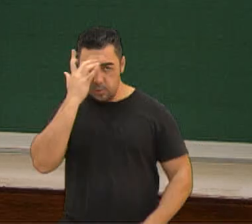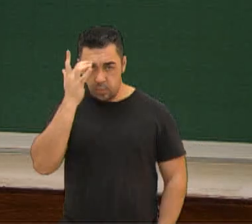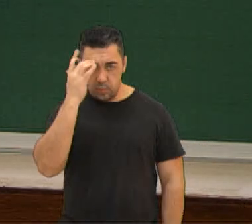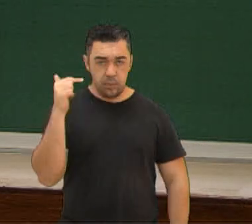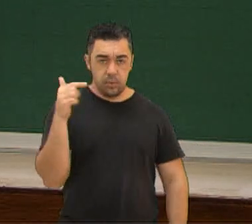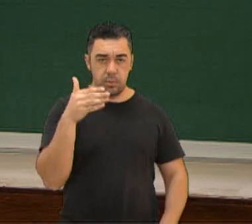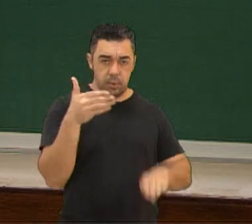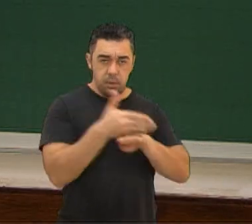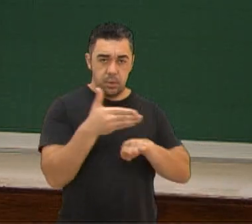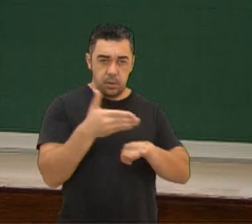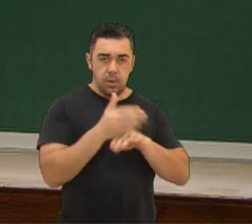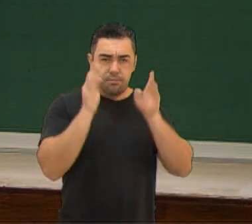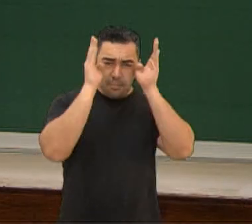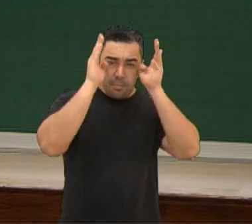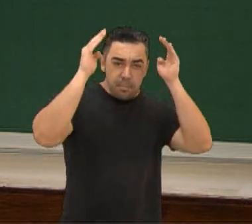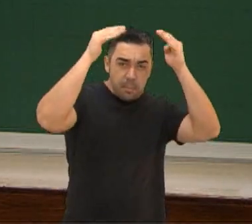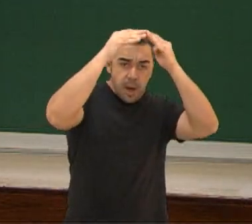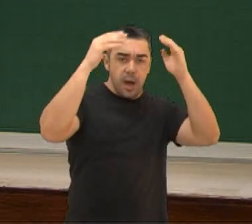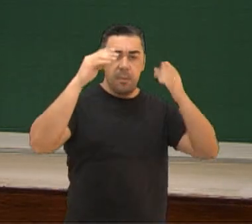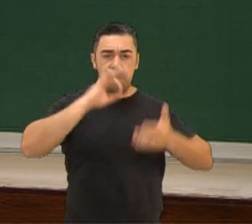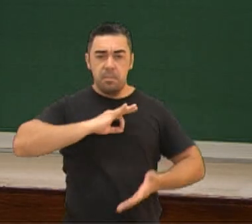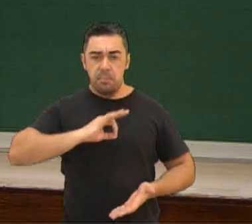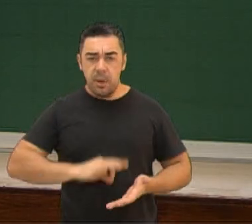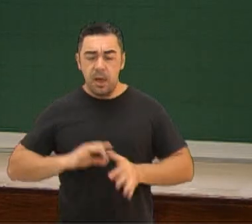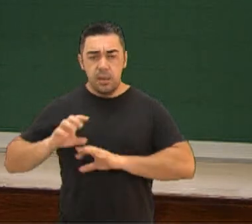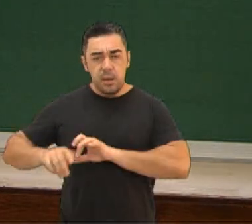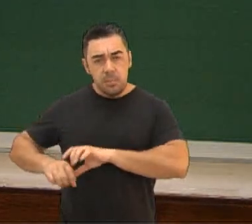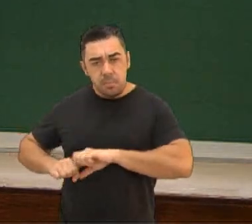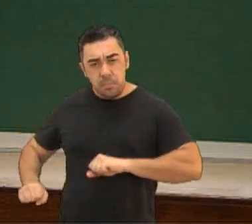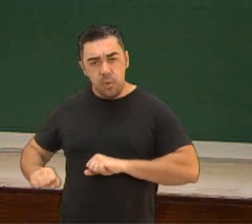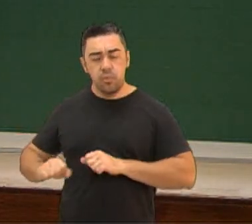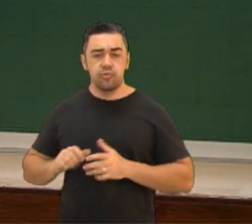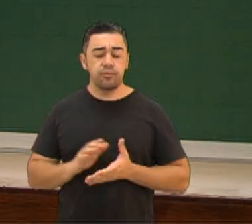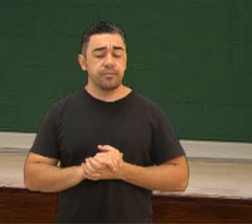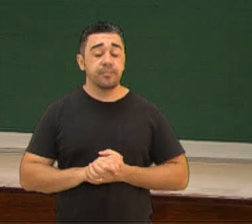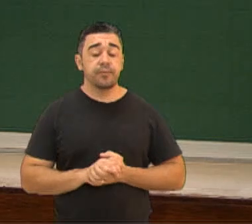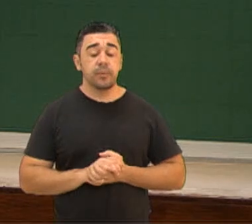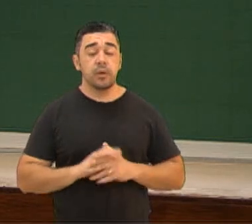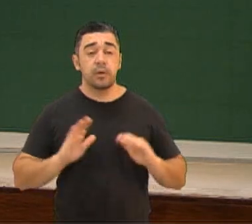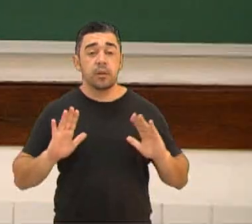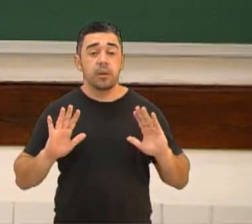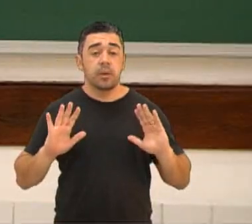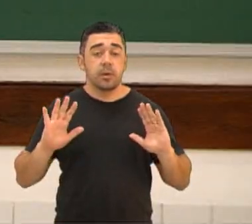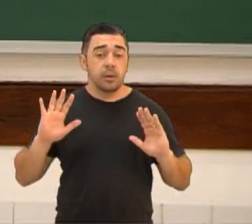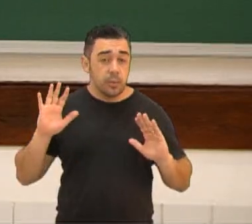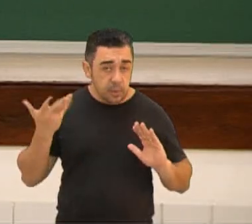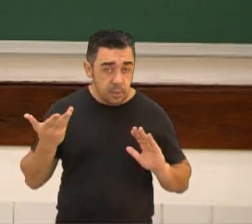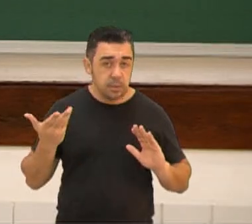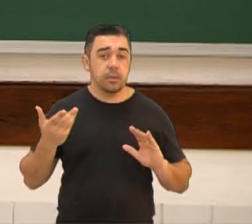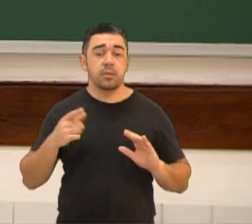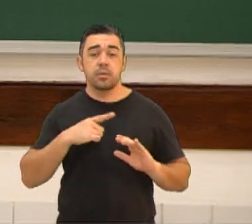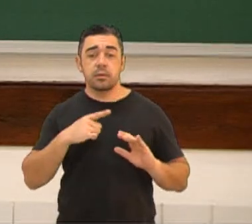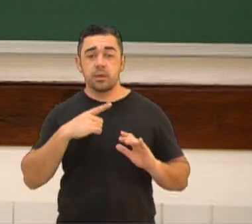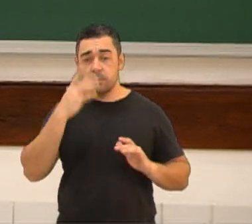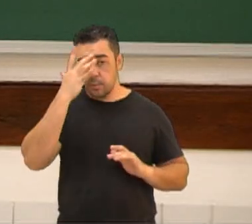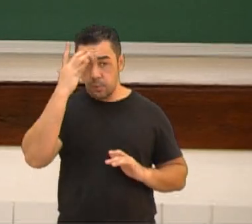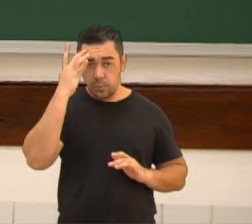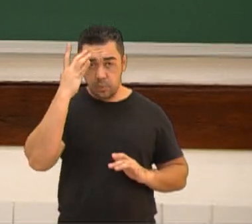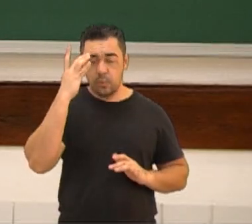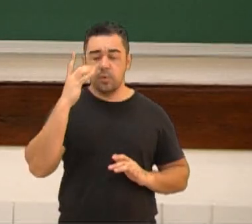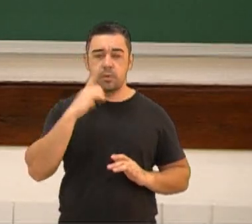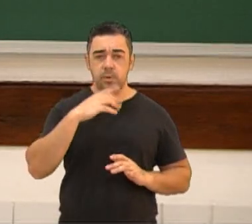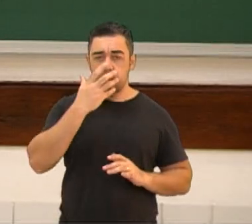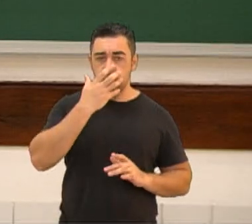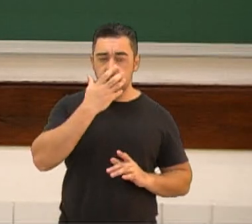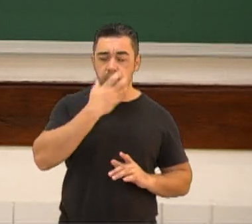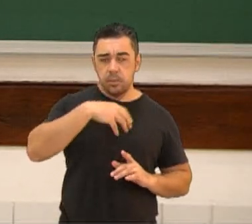Igreja Católica e então, o que vai acontecer? Os nobres, que eram aquelas pessoas que tinham